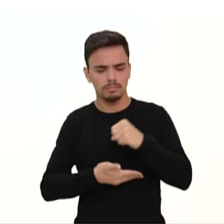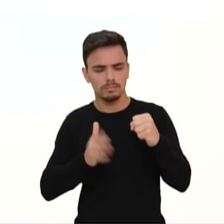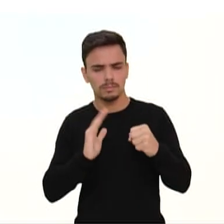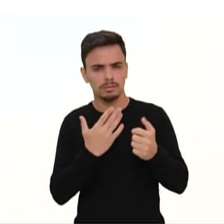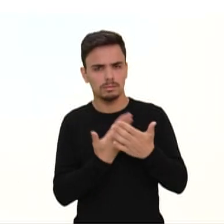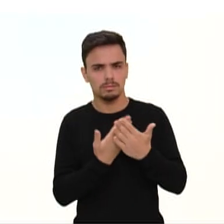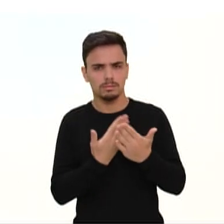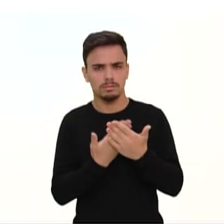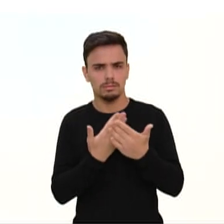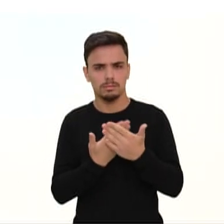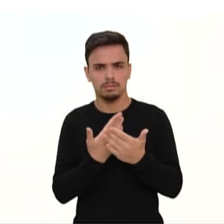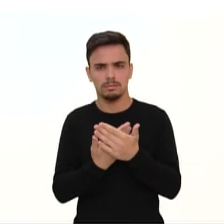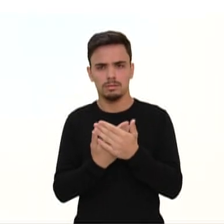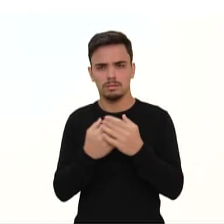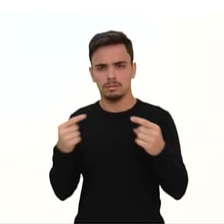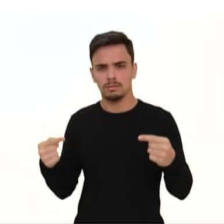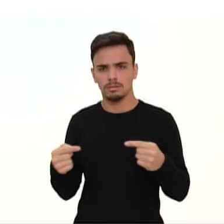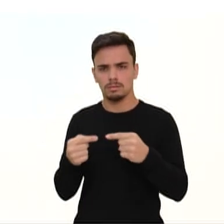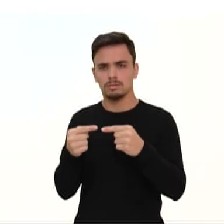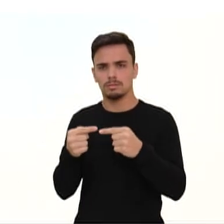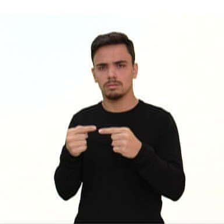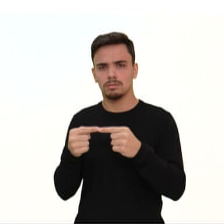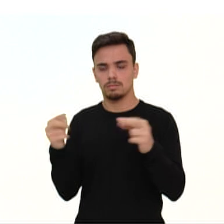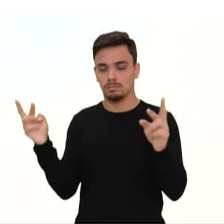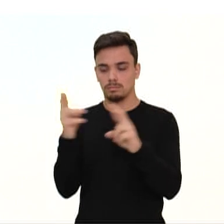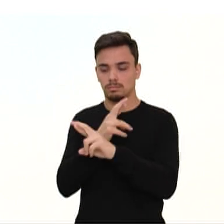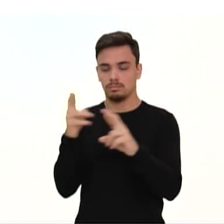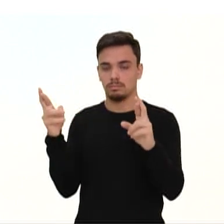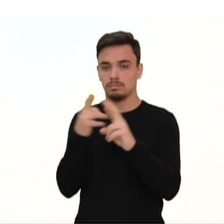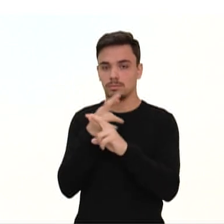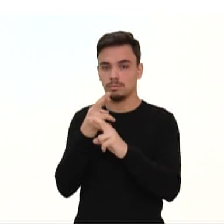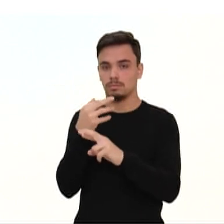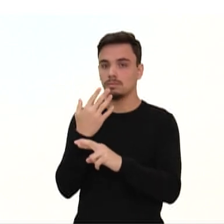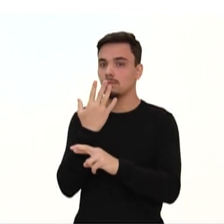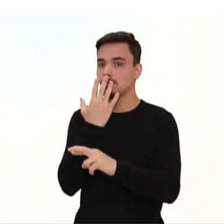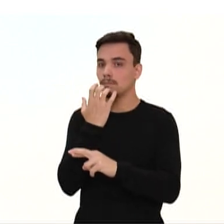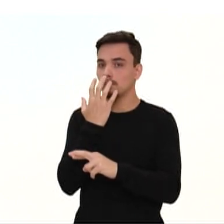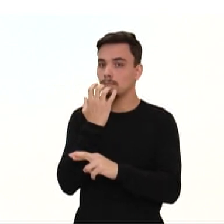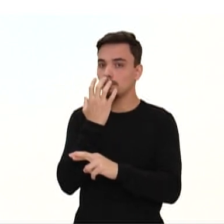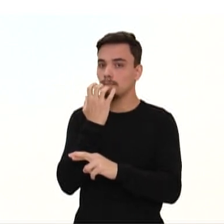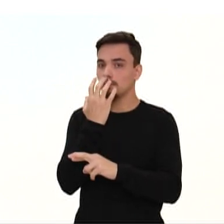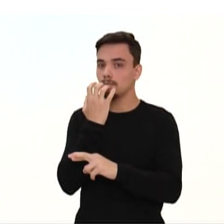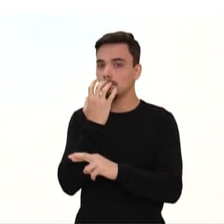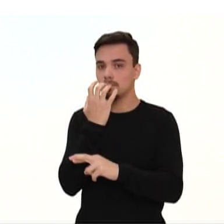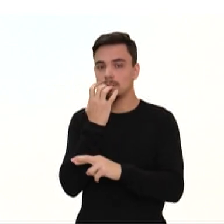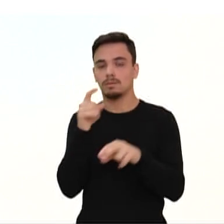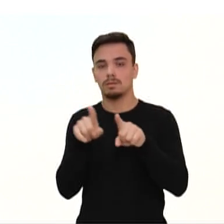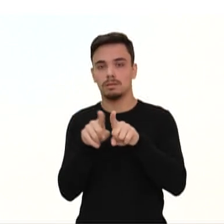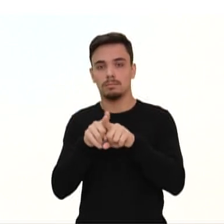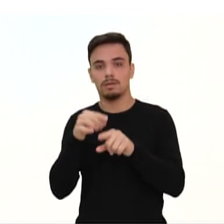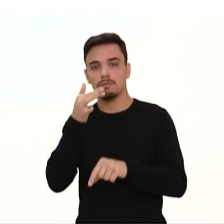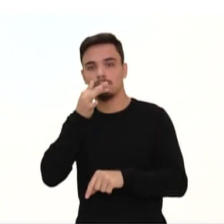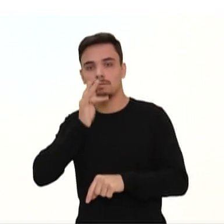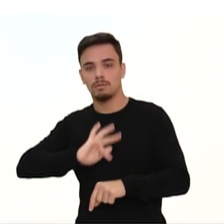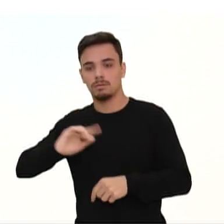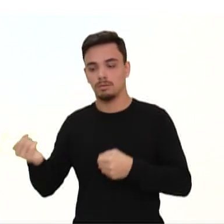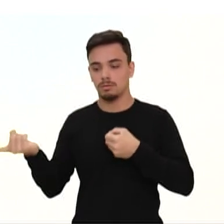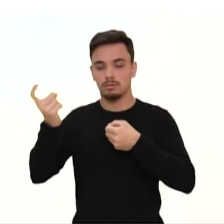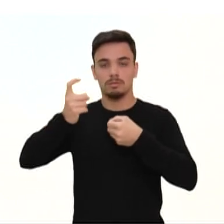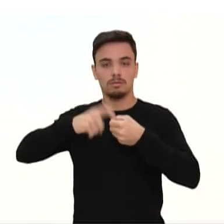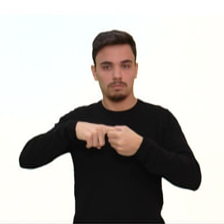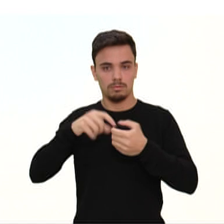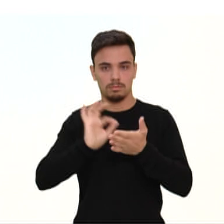estudos, sintetize a relação entre a filosofia de Nietzsche e a psicanálise de Freud. Voltamos já com a correção.